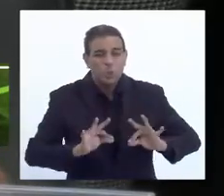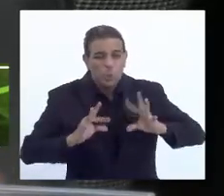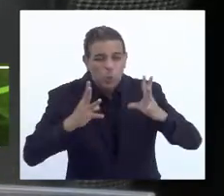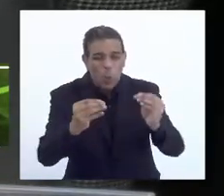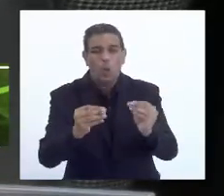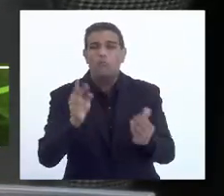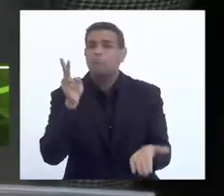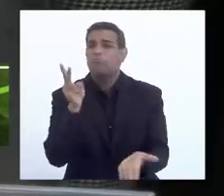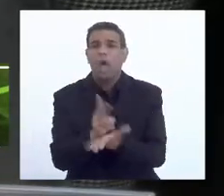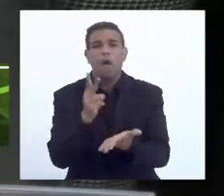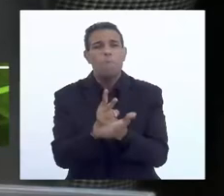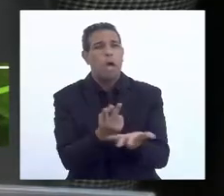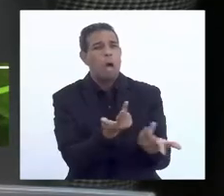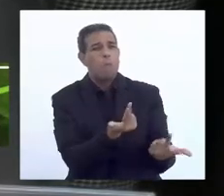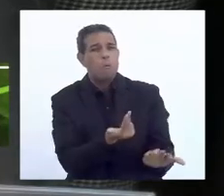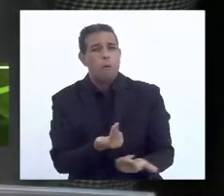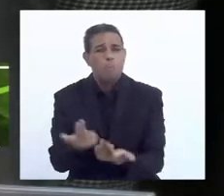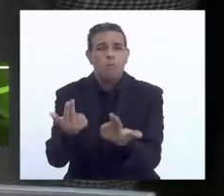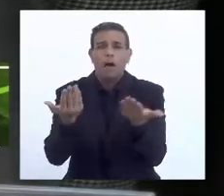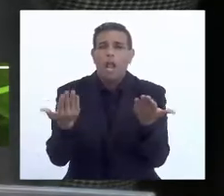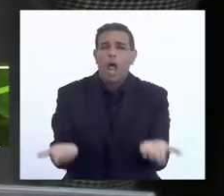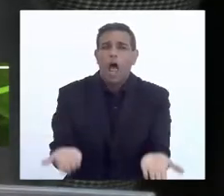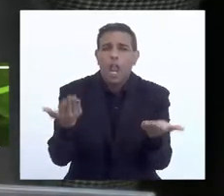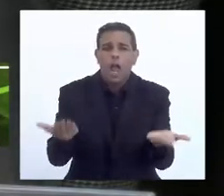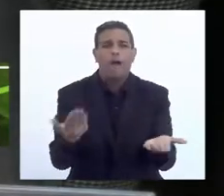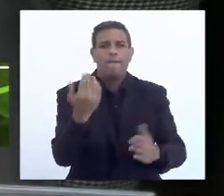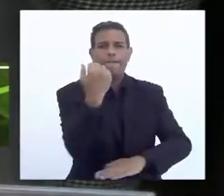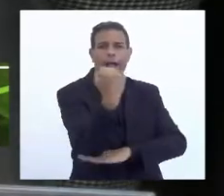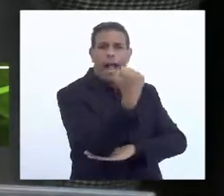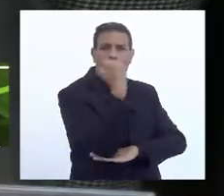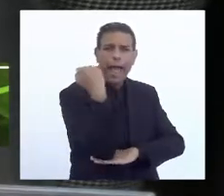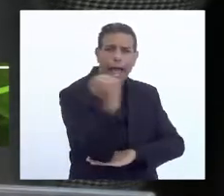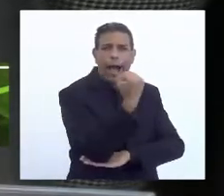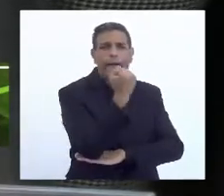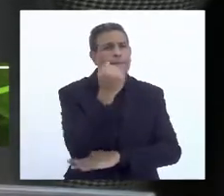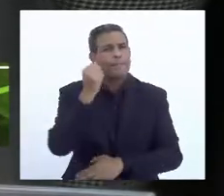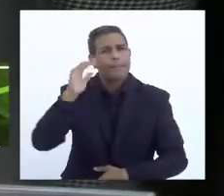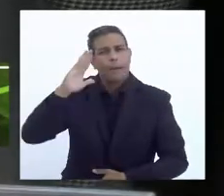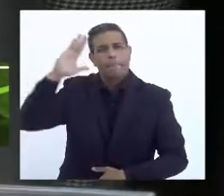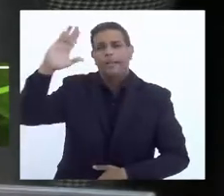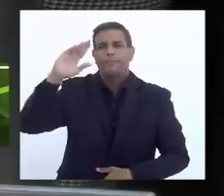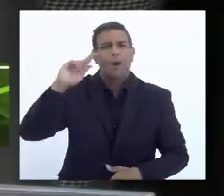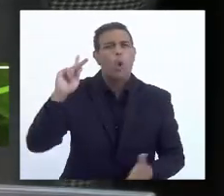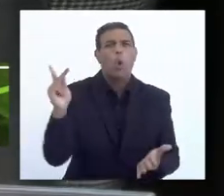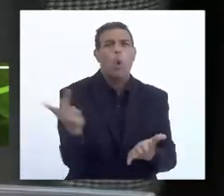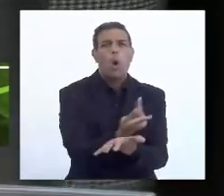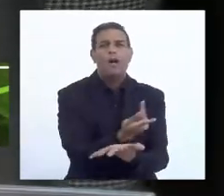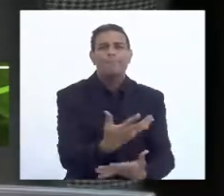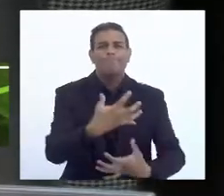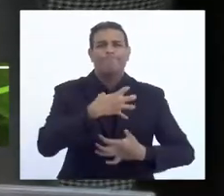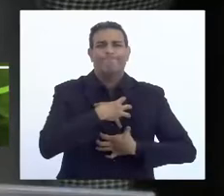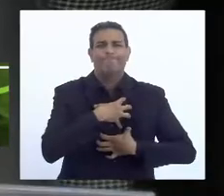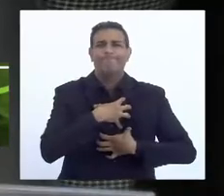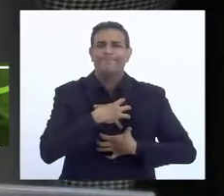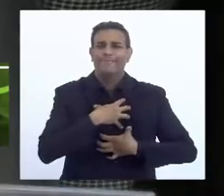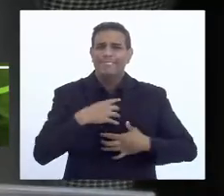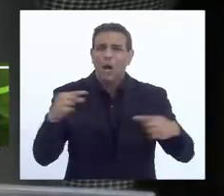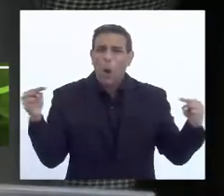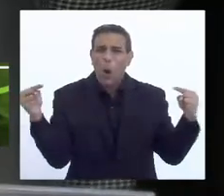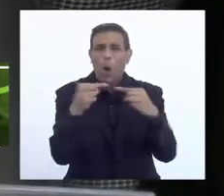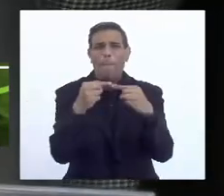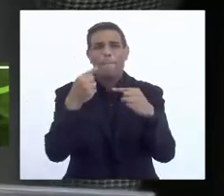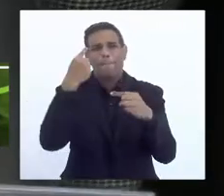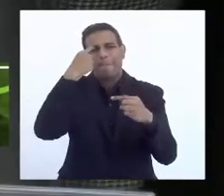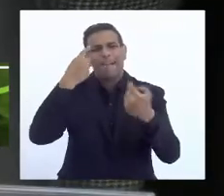sem exceção, da mais leve à mais grave, a principal consequência, ela é neurológica.